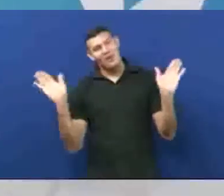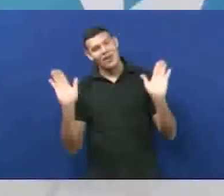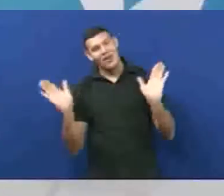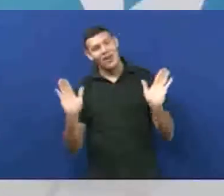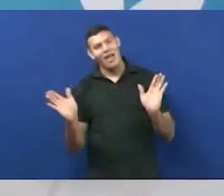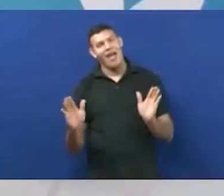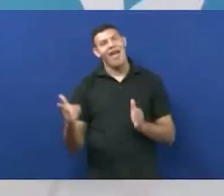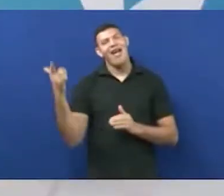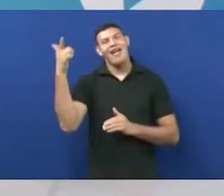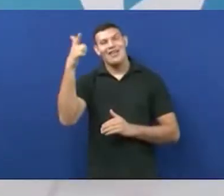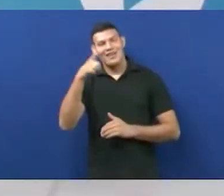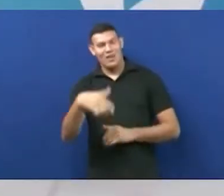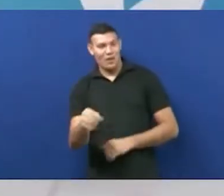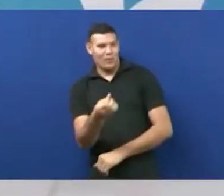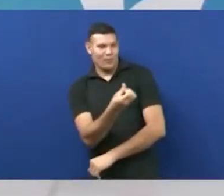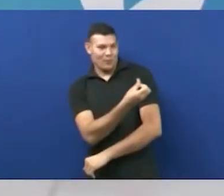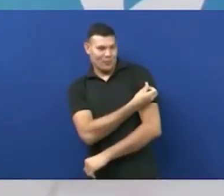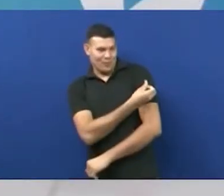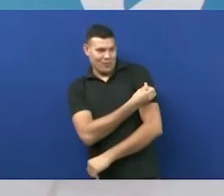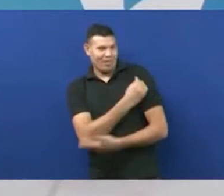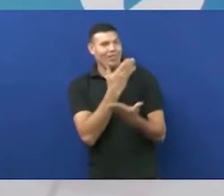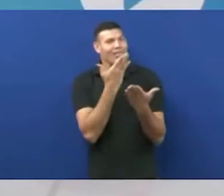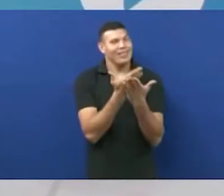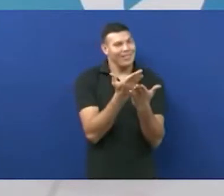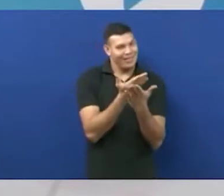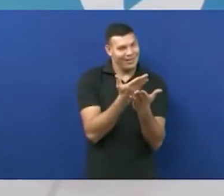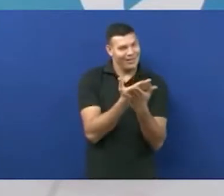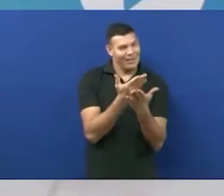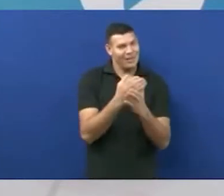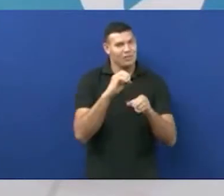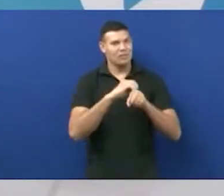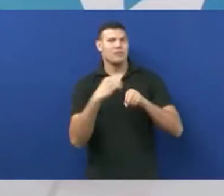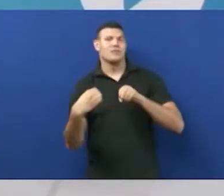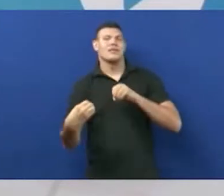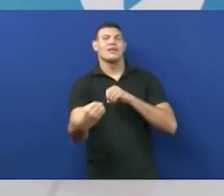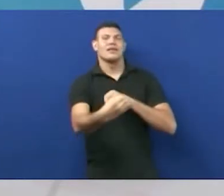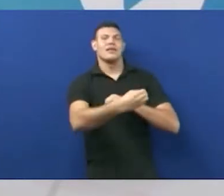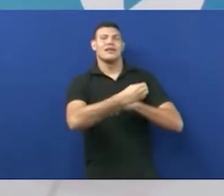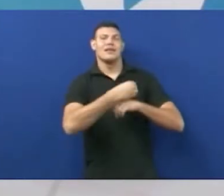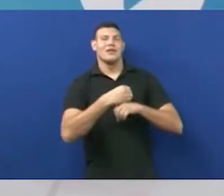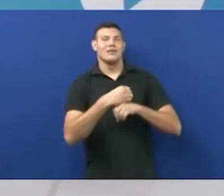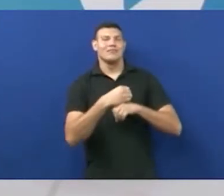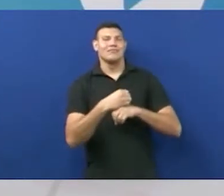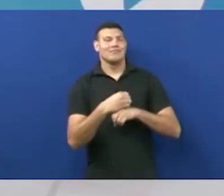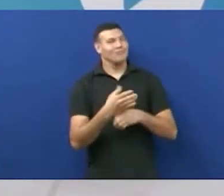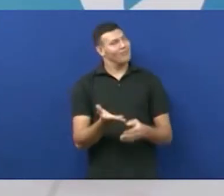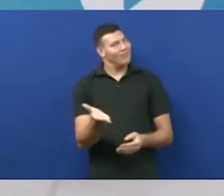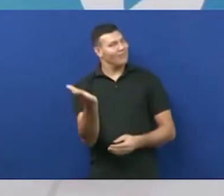mais uma aula do sexto ano, mais uma aula sobre o Sistema Solar. Vamos lá?